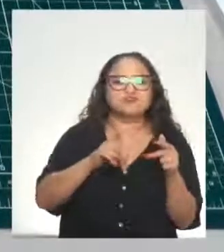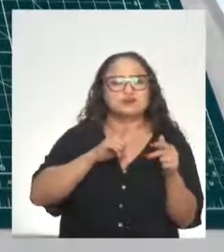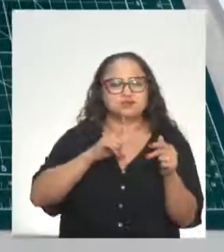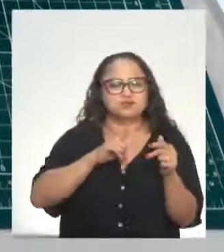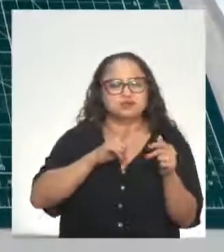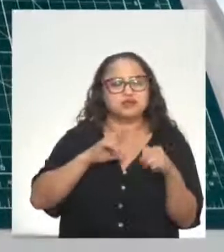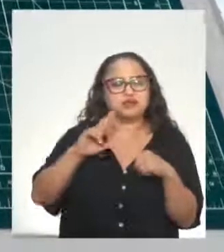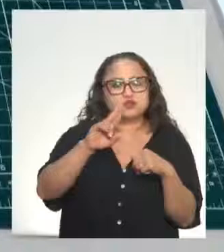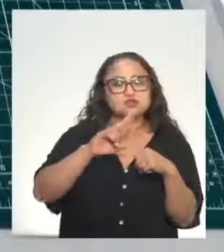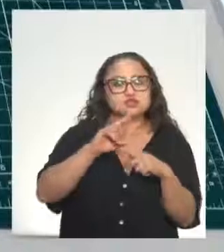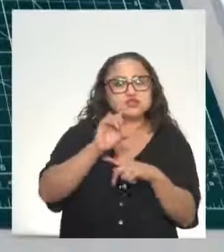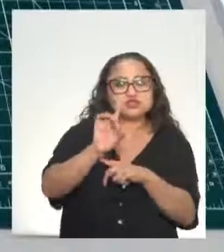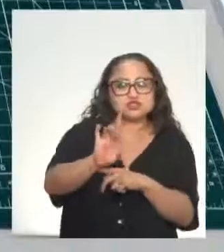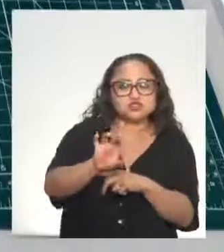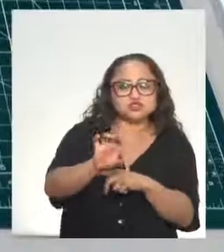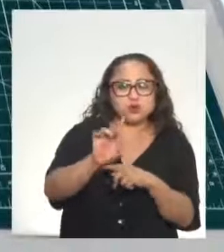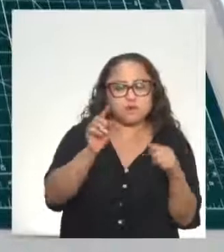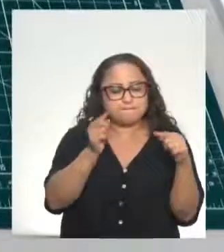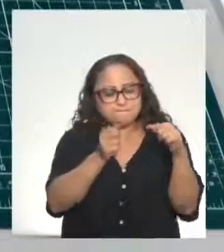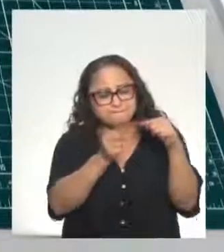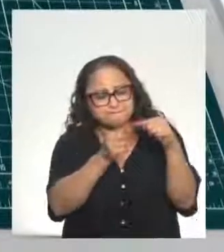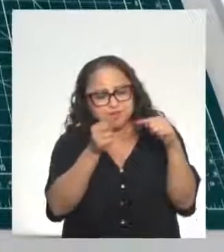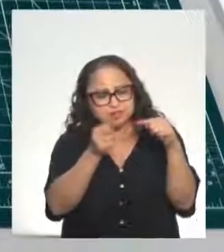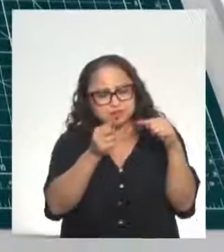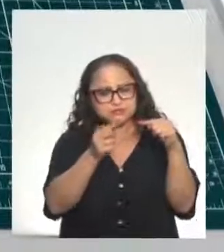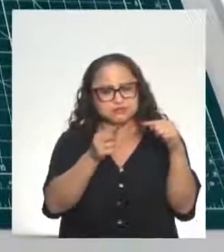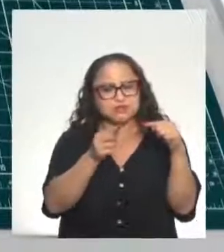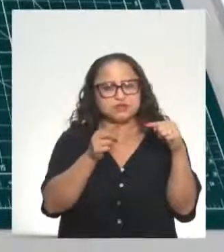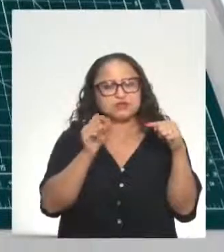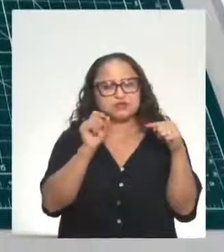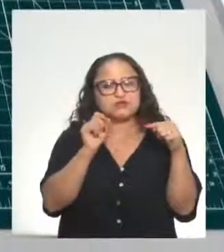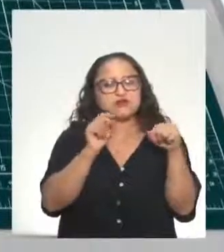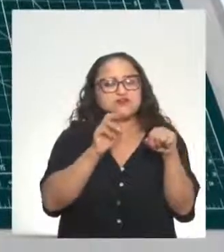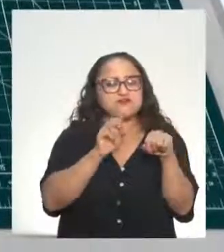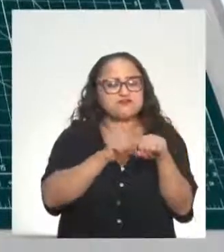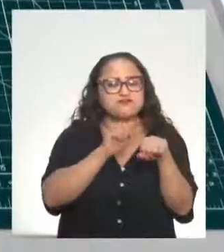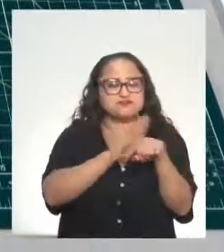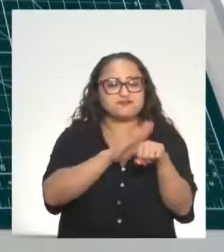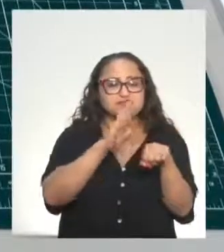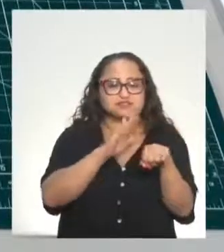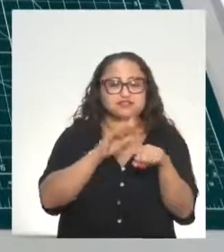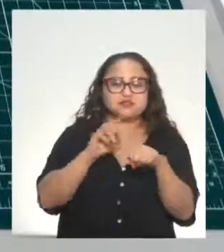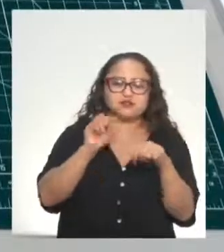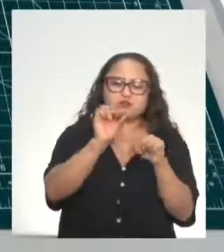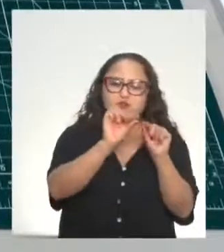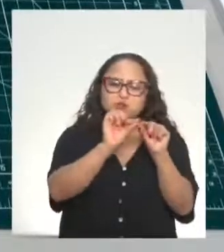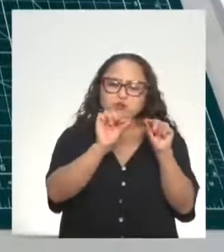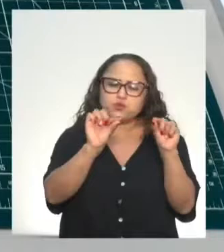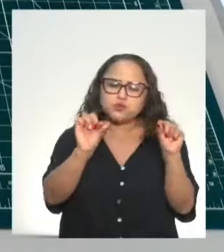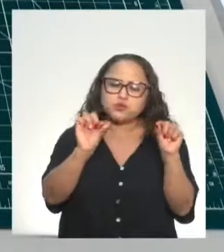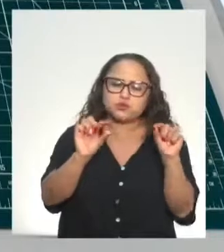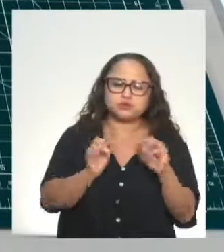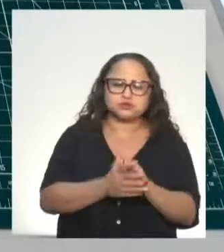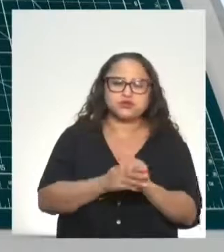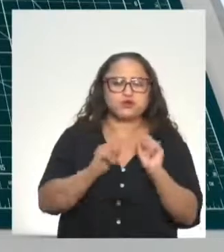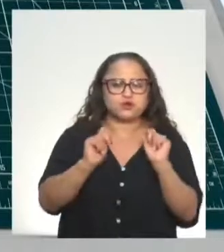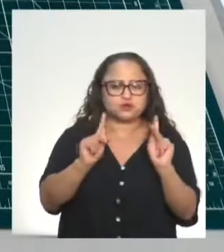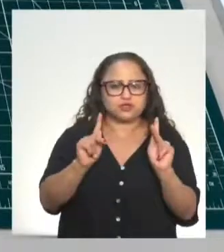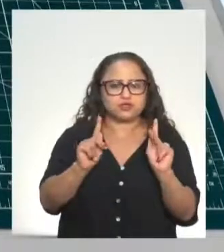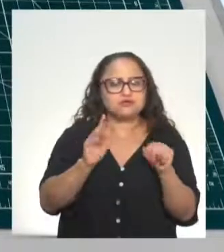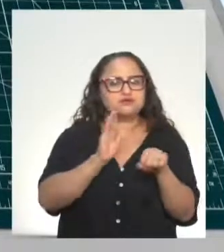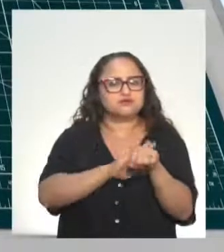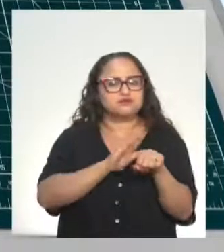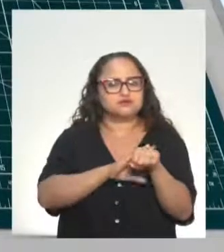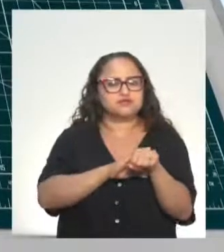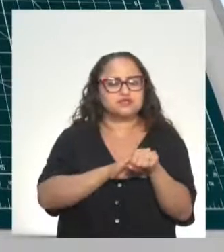a pontinha só do estilete para fora, porque é só para a gente poder riscar a folha. Eu vou utilizar esse estilete